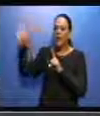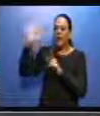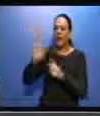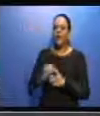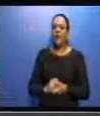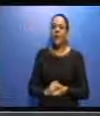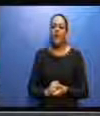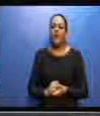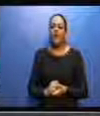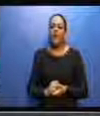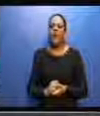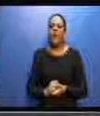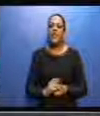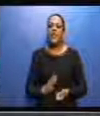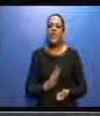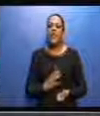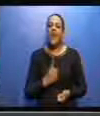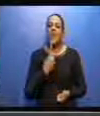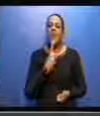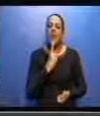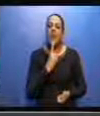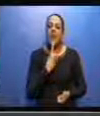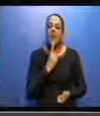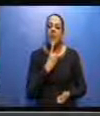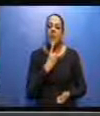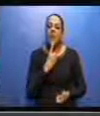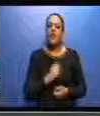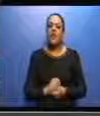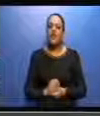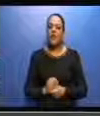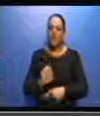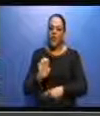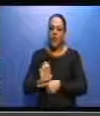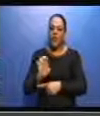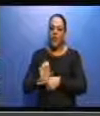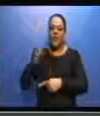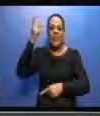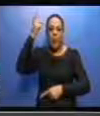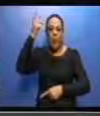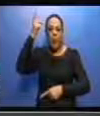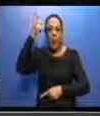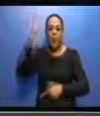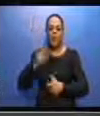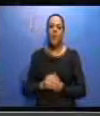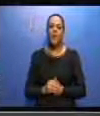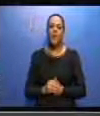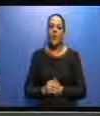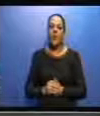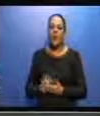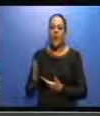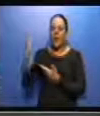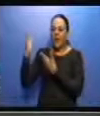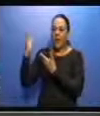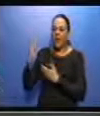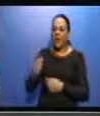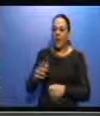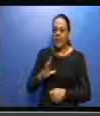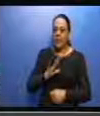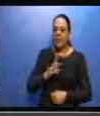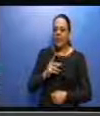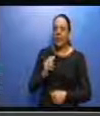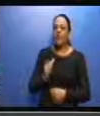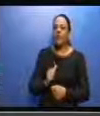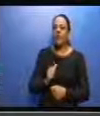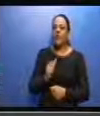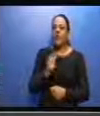campinas né outra região metropolitana e do estado de são paulo a erva que o município núcleo de campinas e as